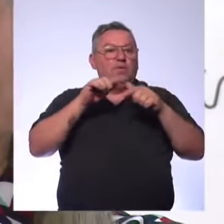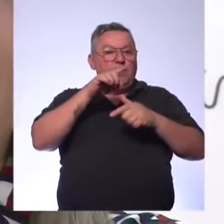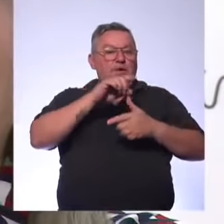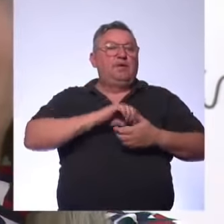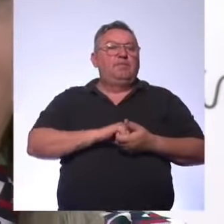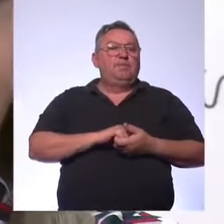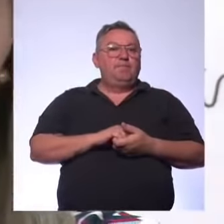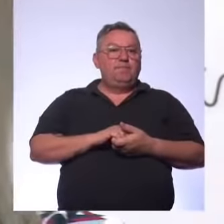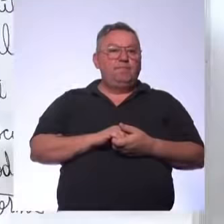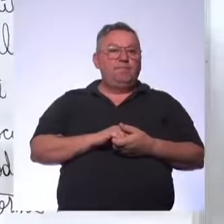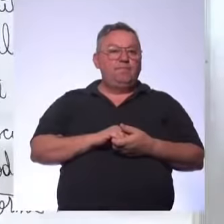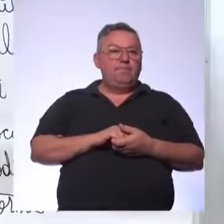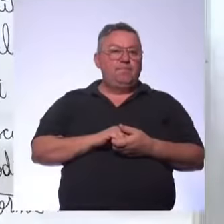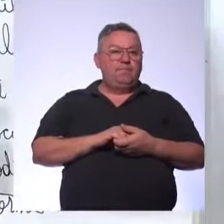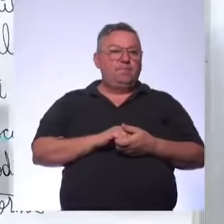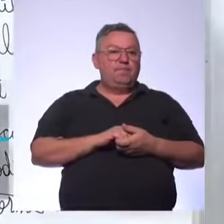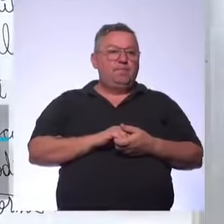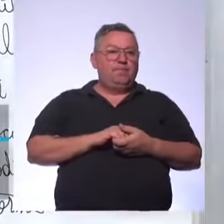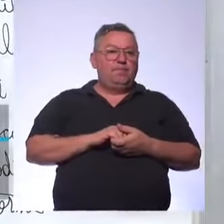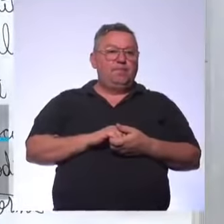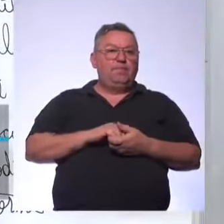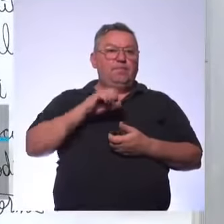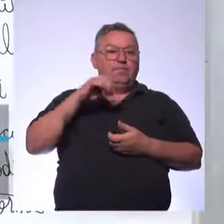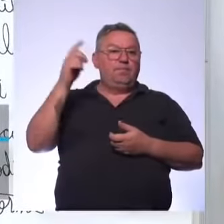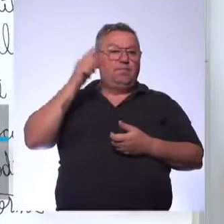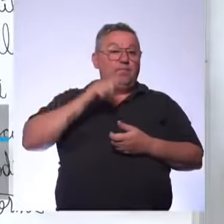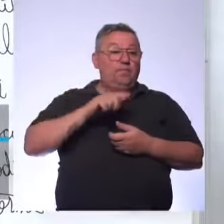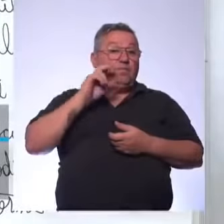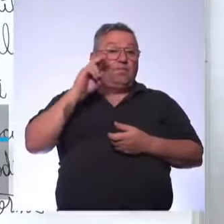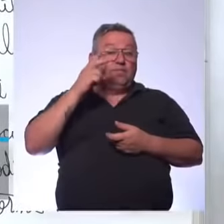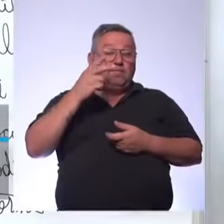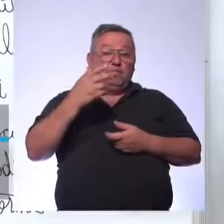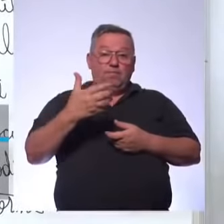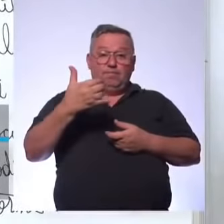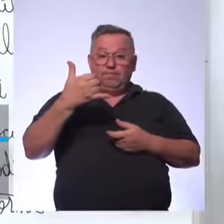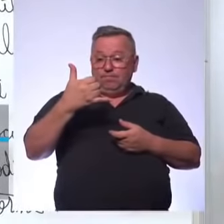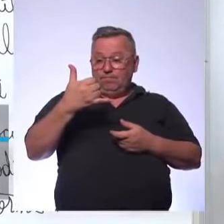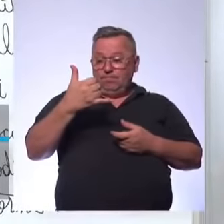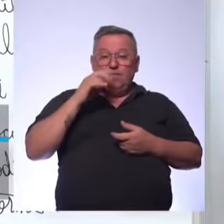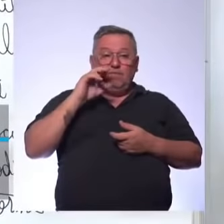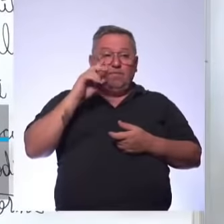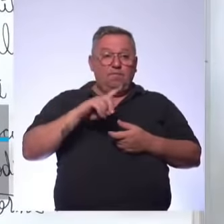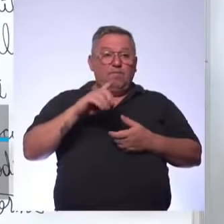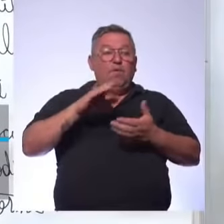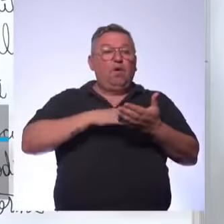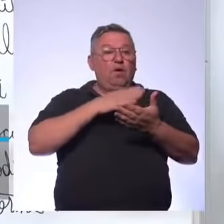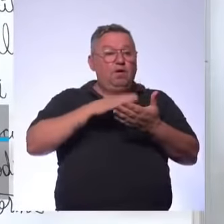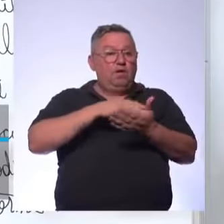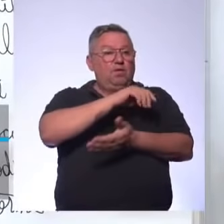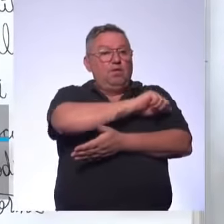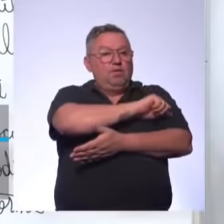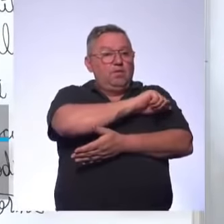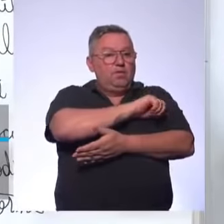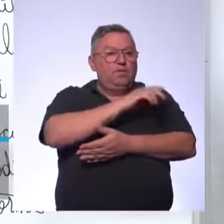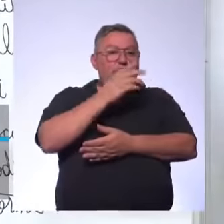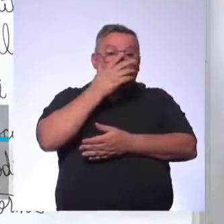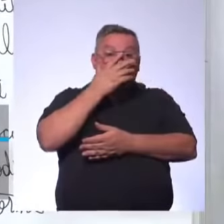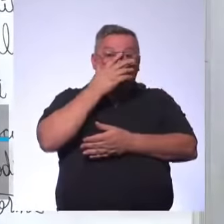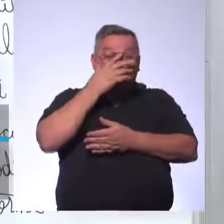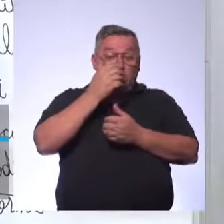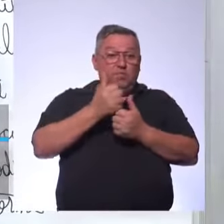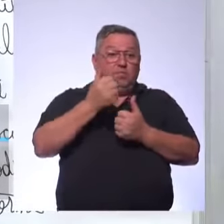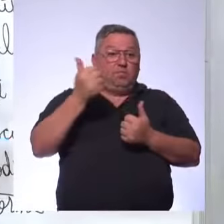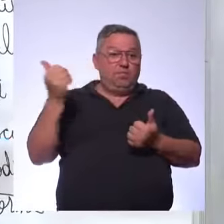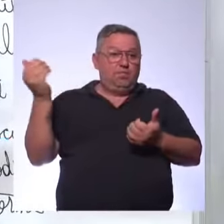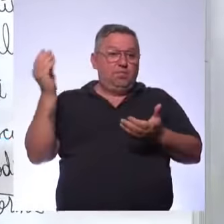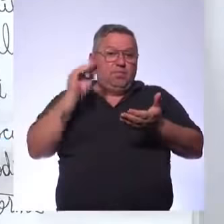ó, tá? Ok? Quem não conseguir enxergar na tela, acompanha pelo caderno do aluno, ok? Então, o diretor vai colocar